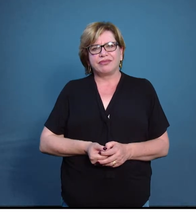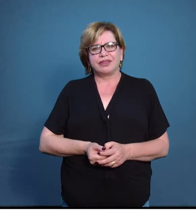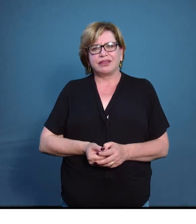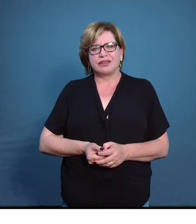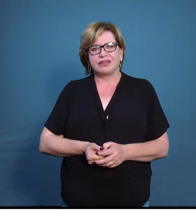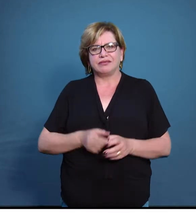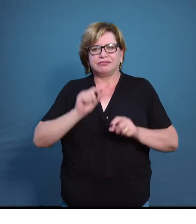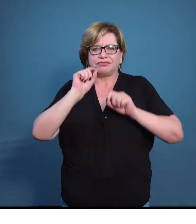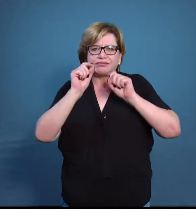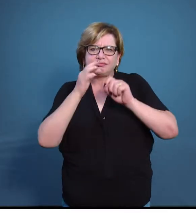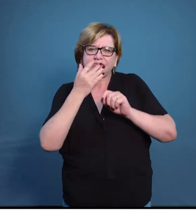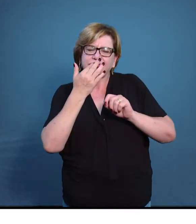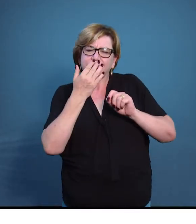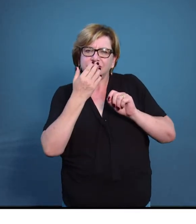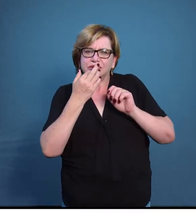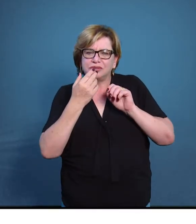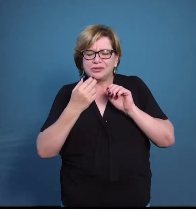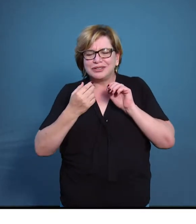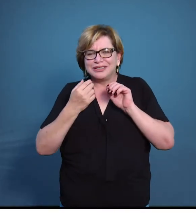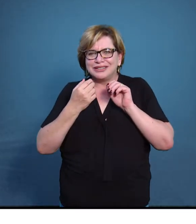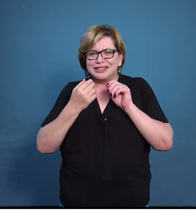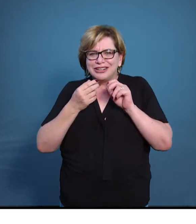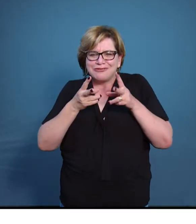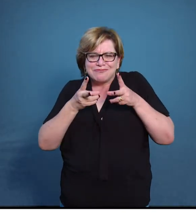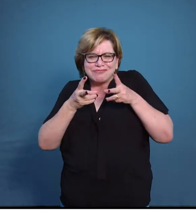O que as cores dessa obra te sugerem?